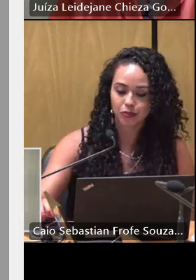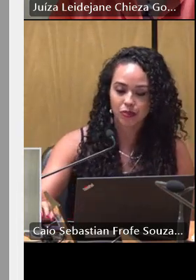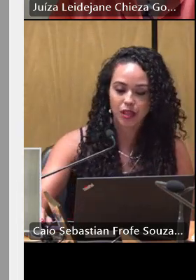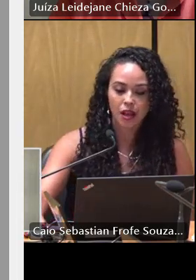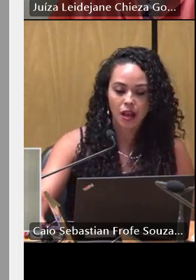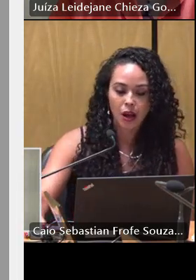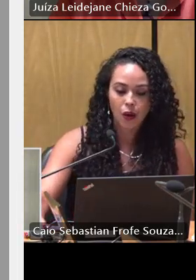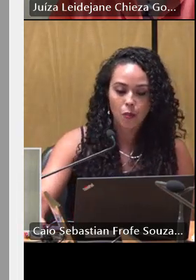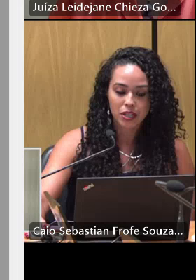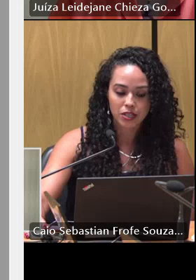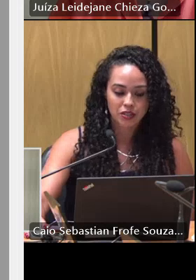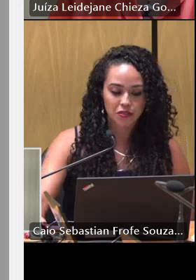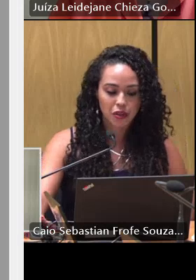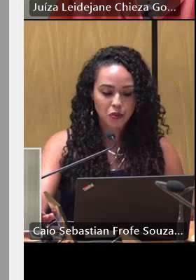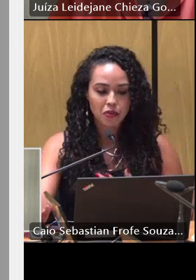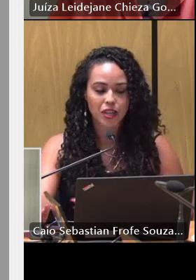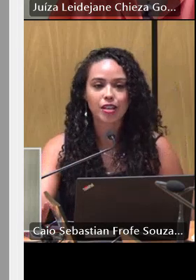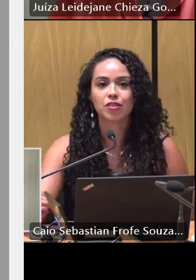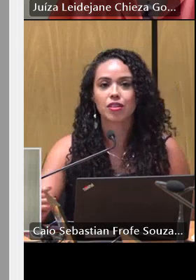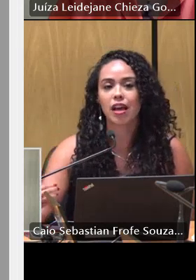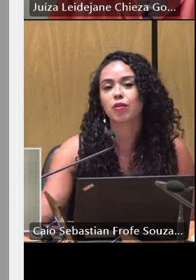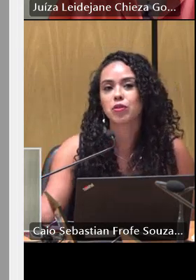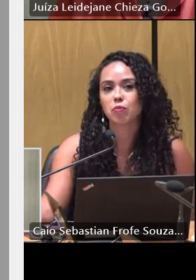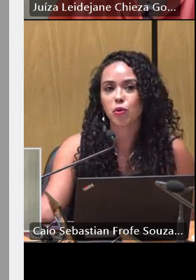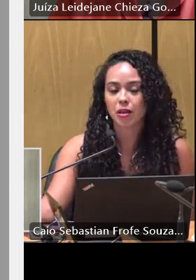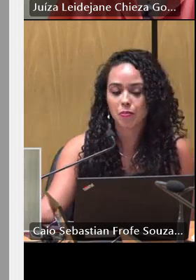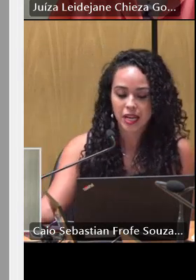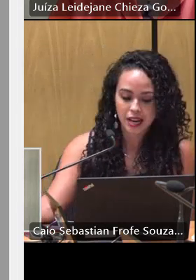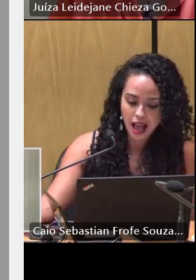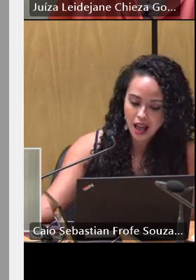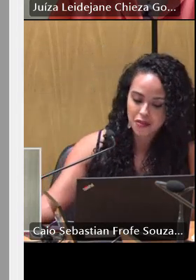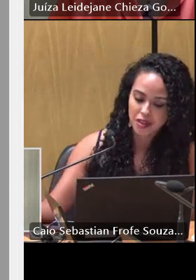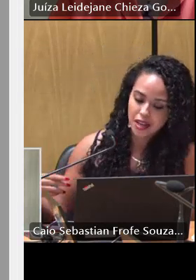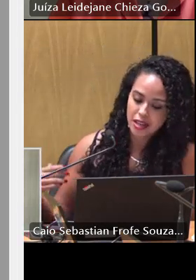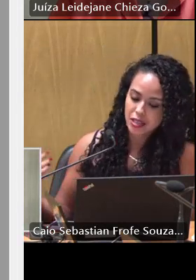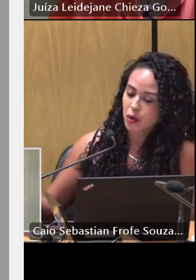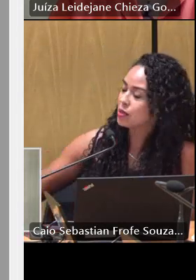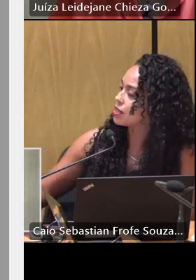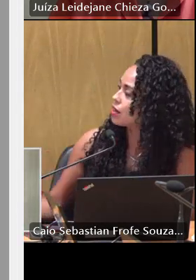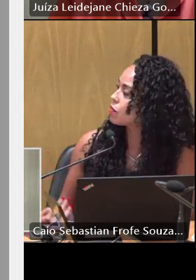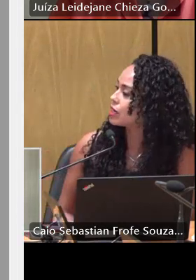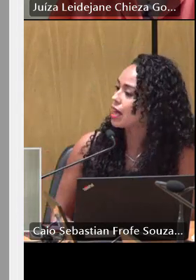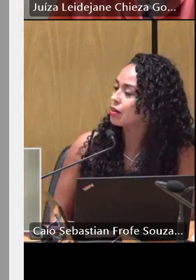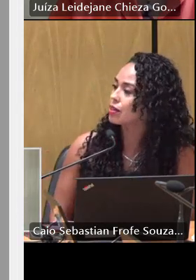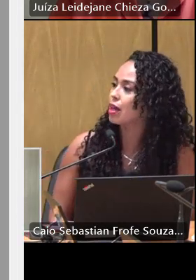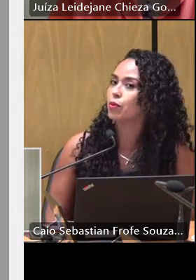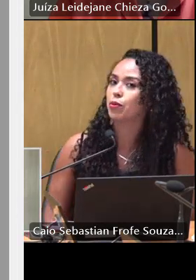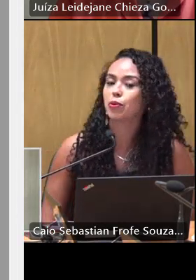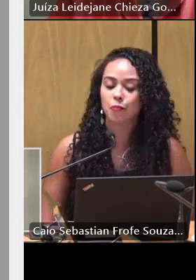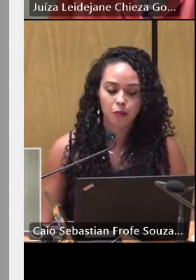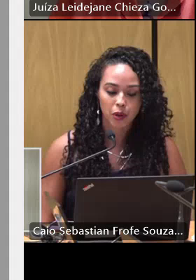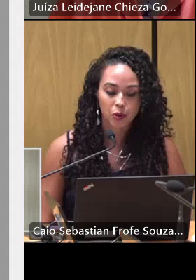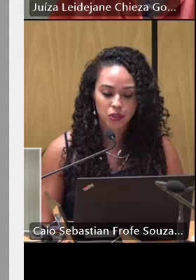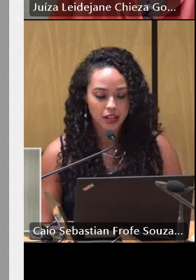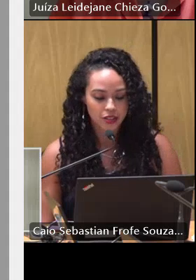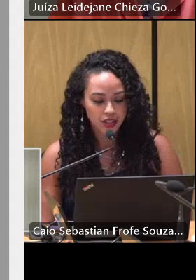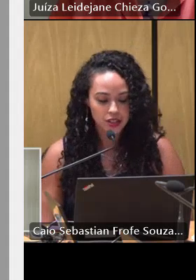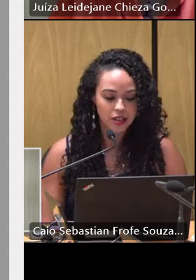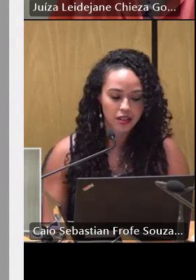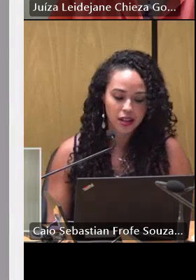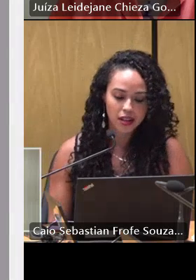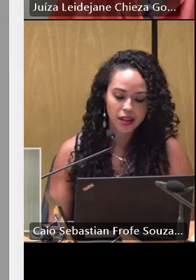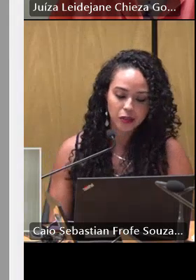hoje como a gente viu no vídeo né Eu trouxe um pouco da pequena África Esse nomezinho foi dado né por pelo multiartista